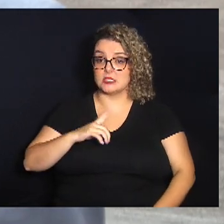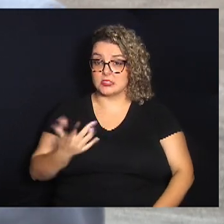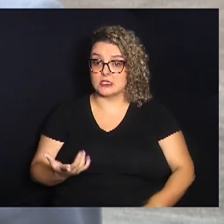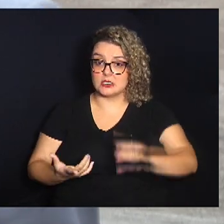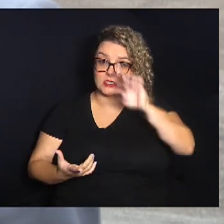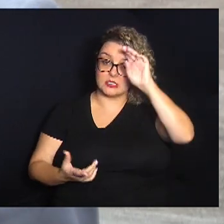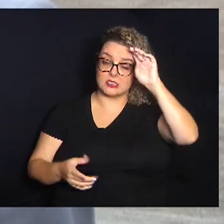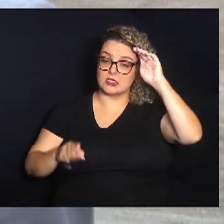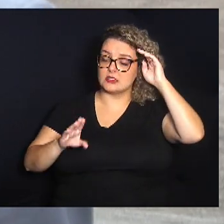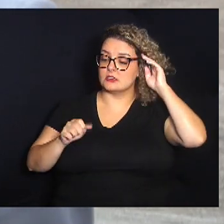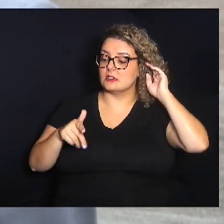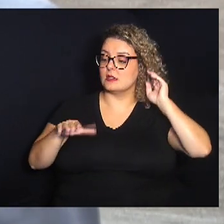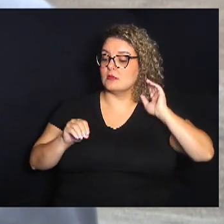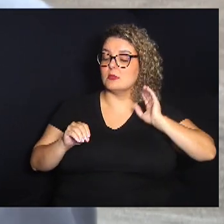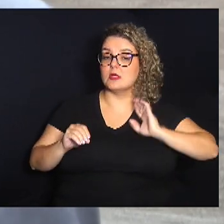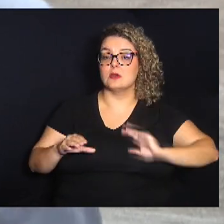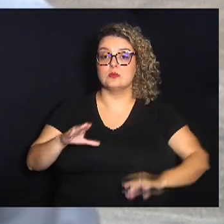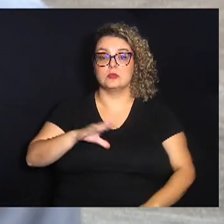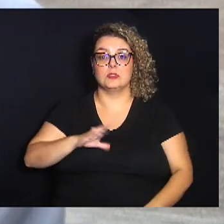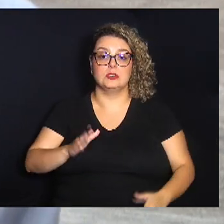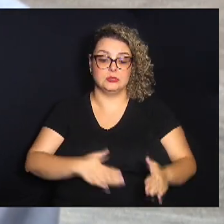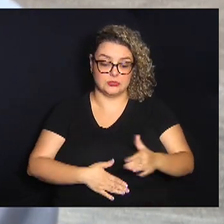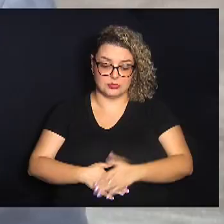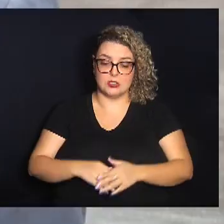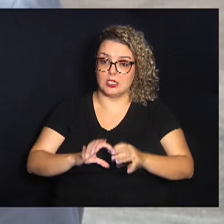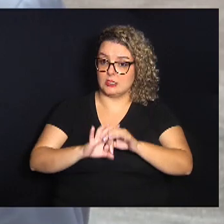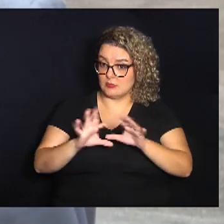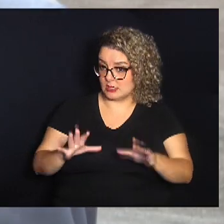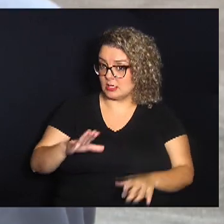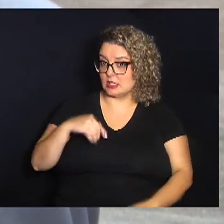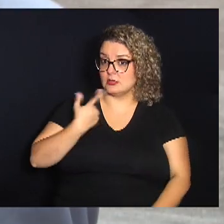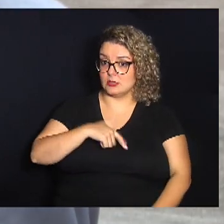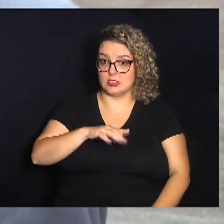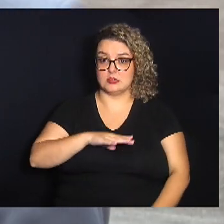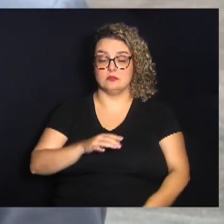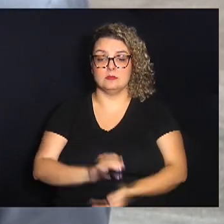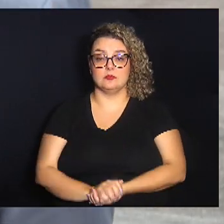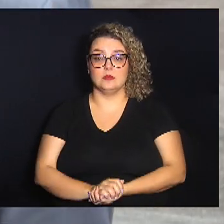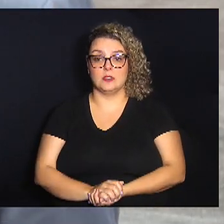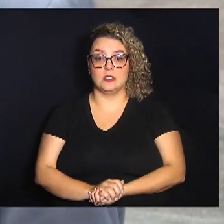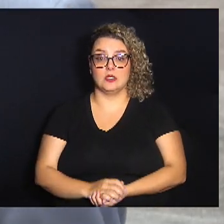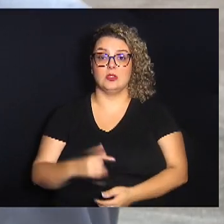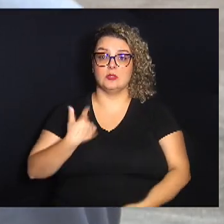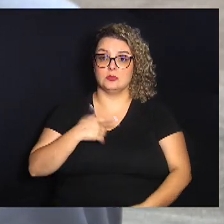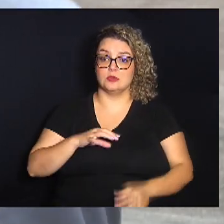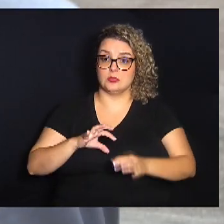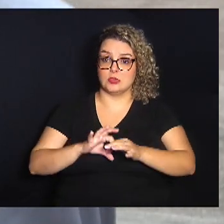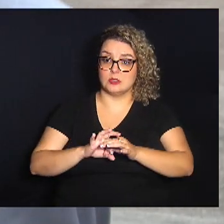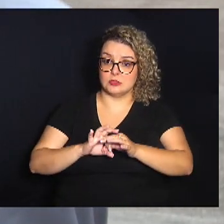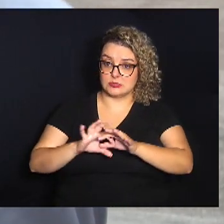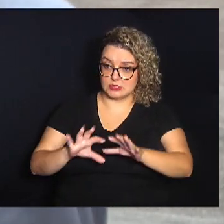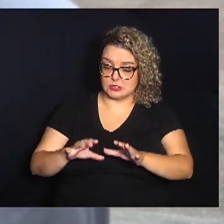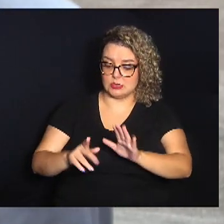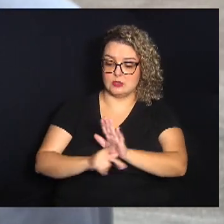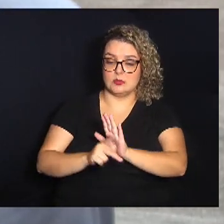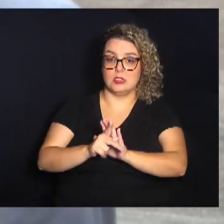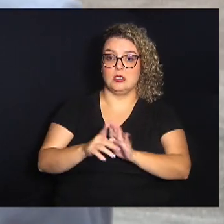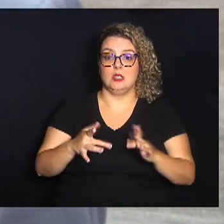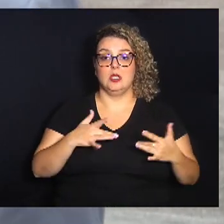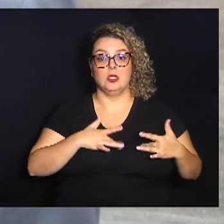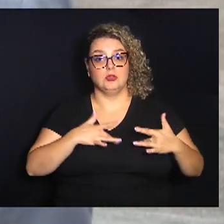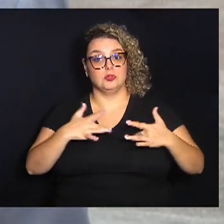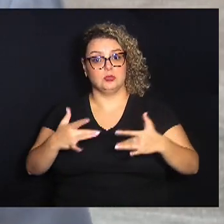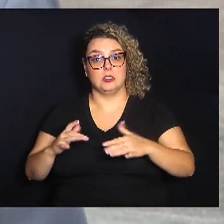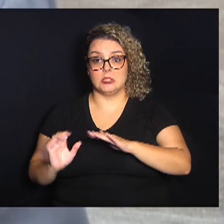esse banco municipal de fraldas disponível na nossa cidade. A gente fez questão de deixar no projeto a oportunidade de doações de